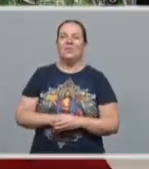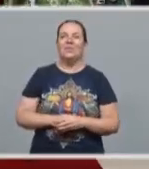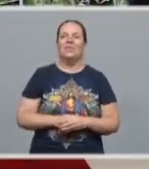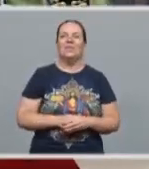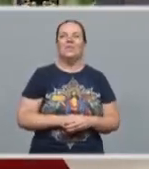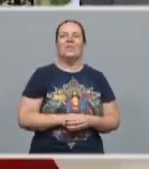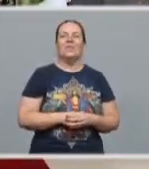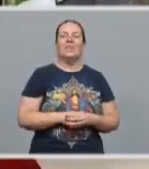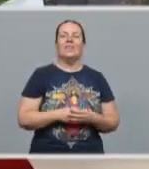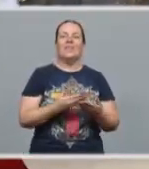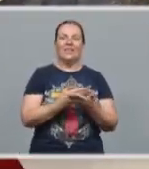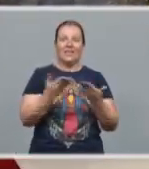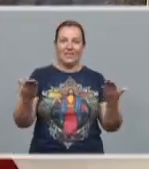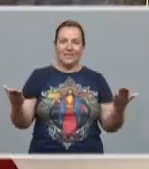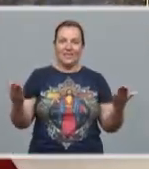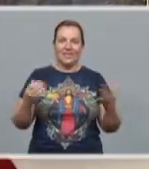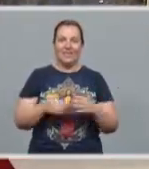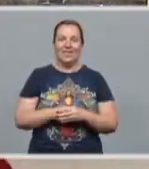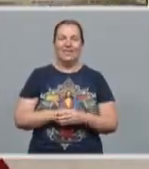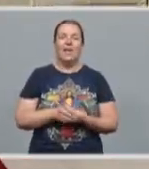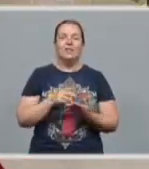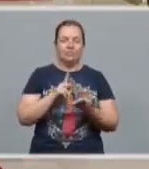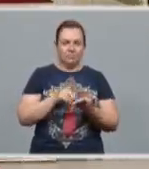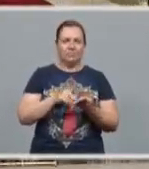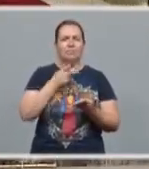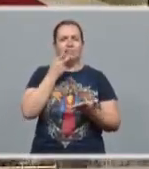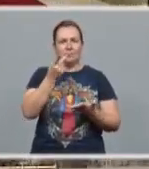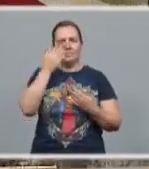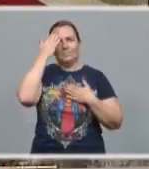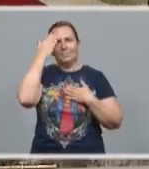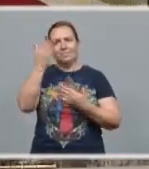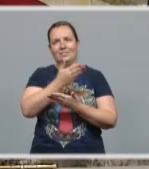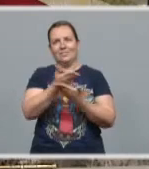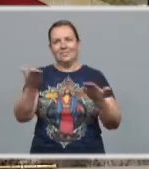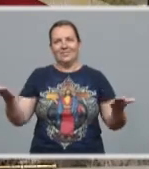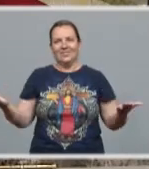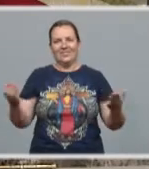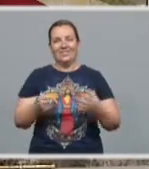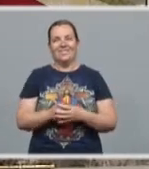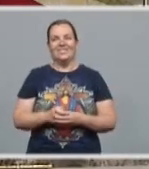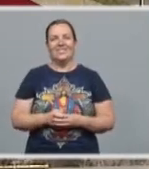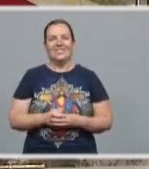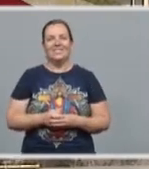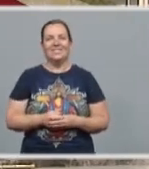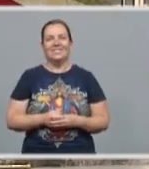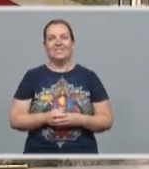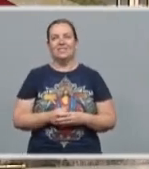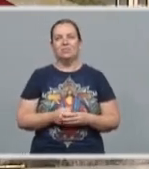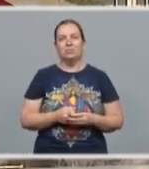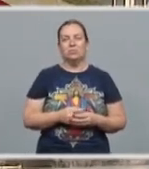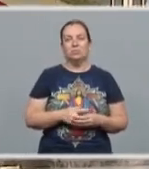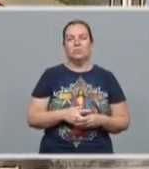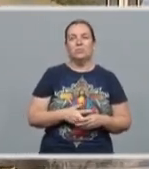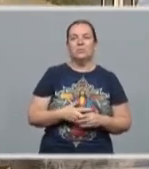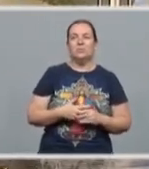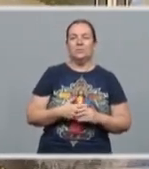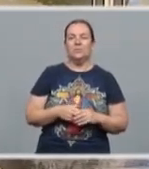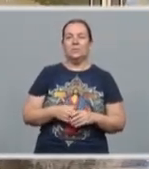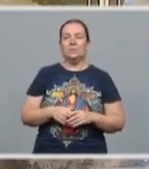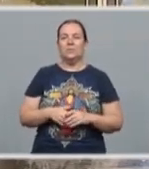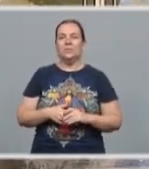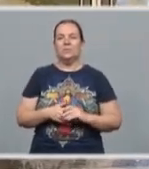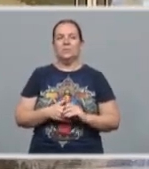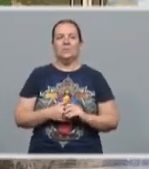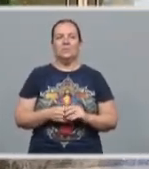eu digo para vocês, o que eu disse é verdade, muito obrigado, obrigado a todos. Traz o ícone das Santas Chagas para